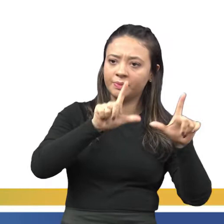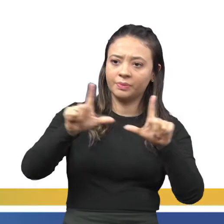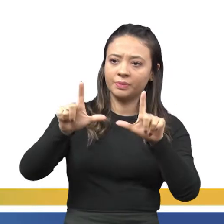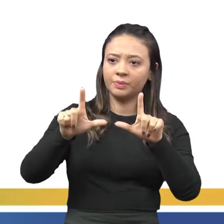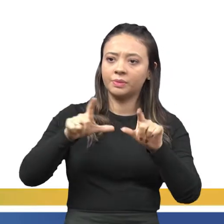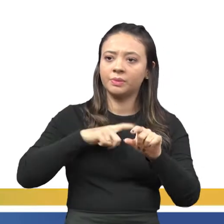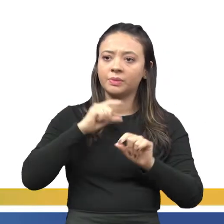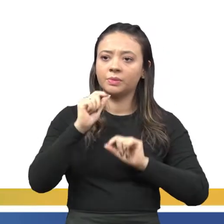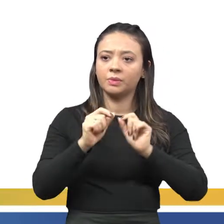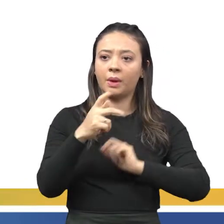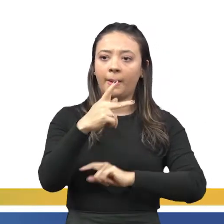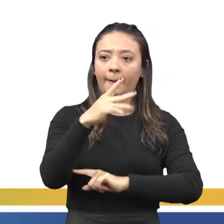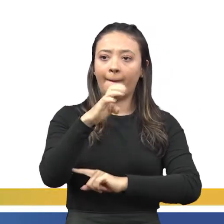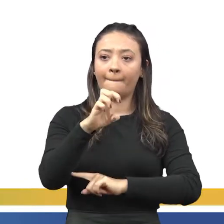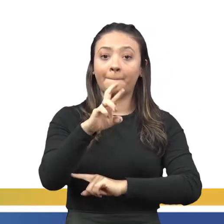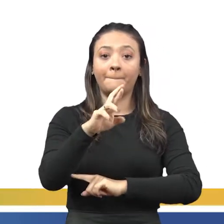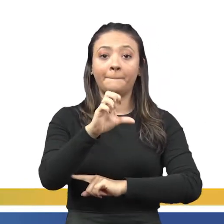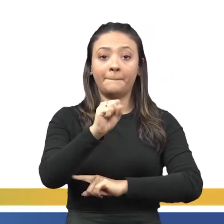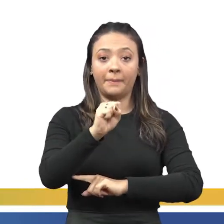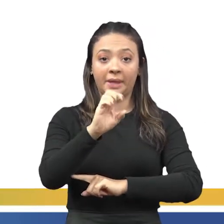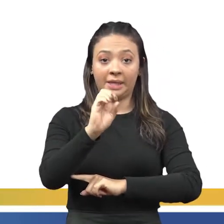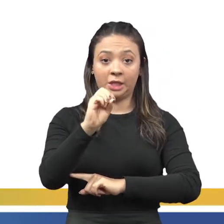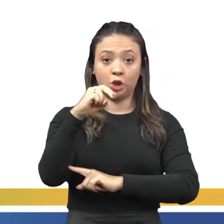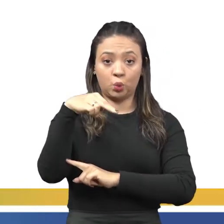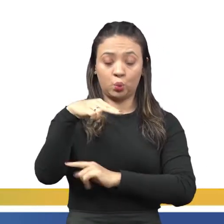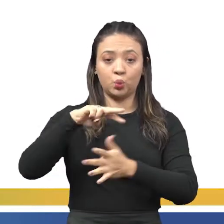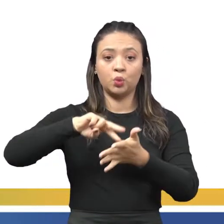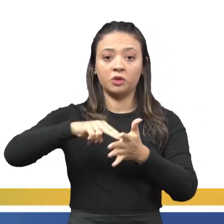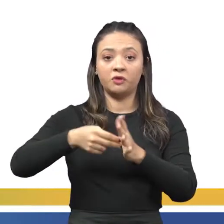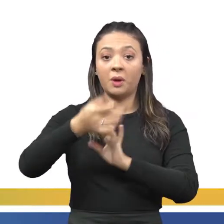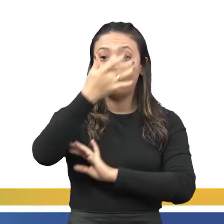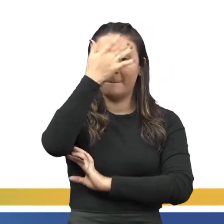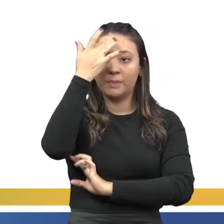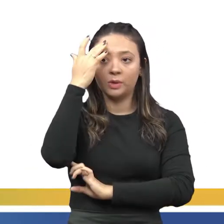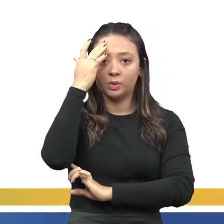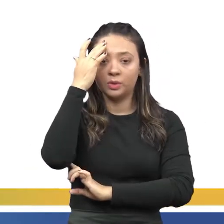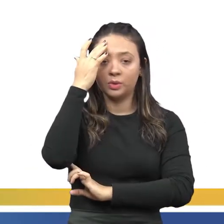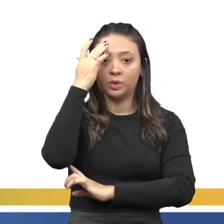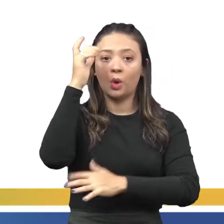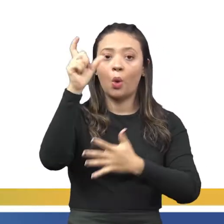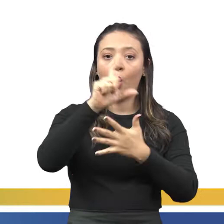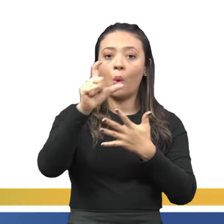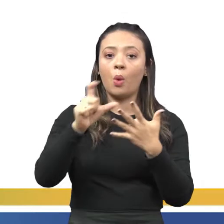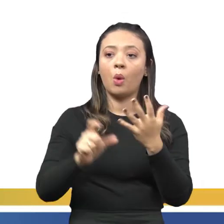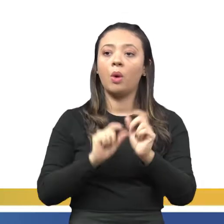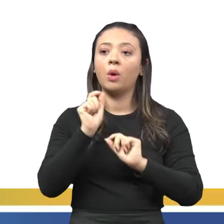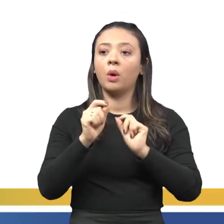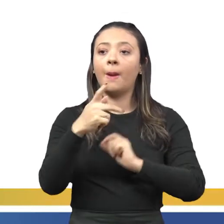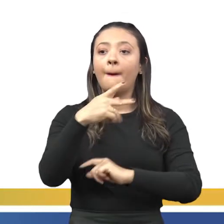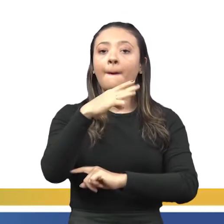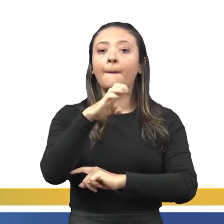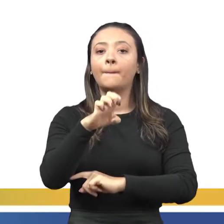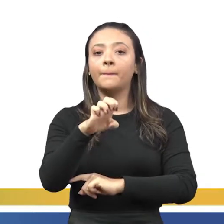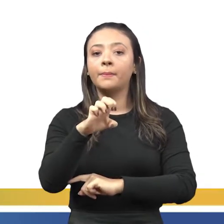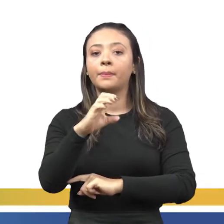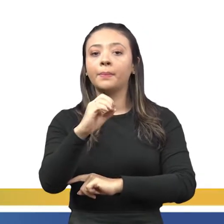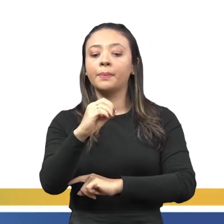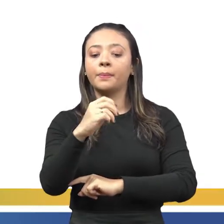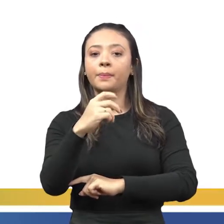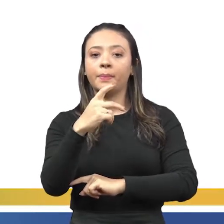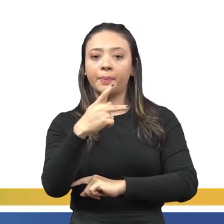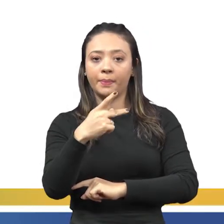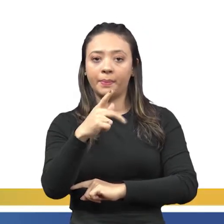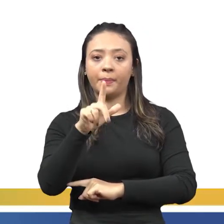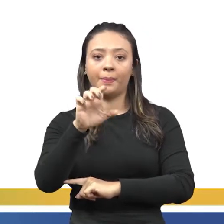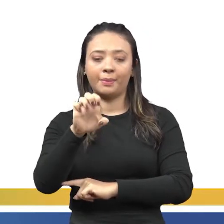palavra person, que significa pessoa, no plural é people. É bem comum a gente ver as